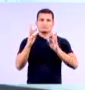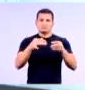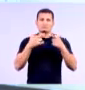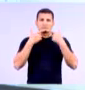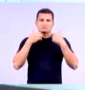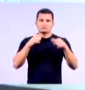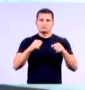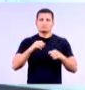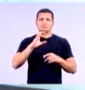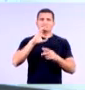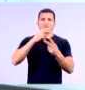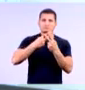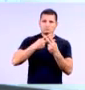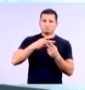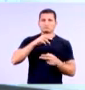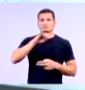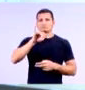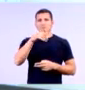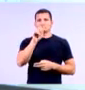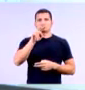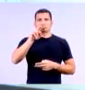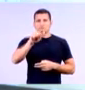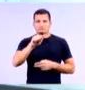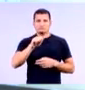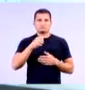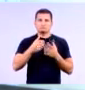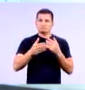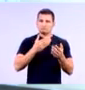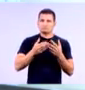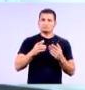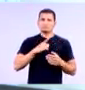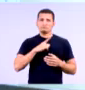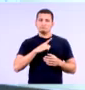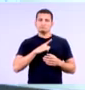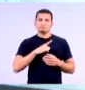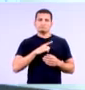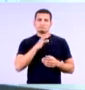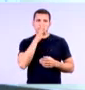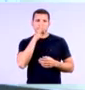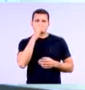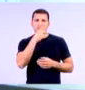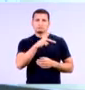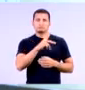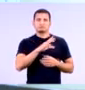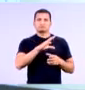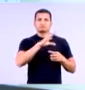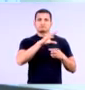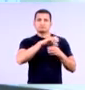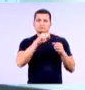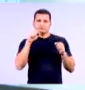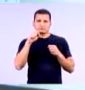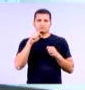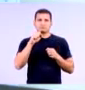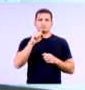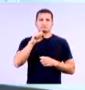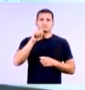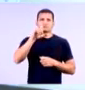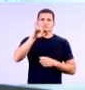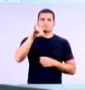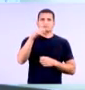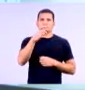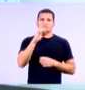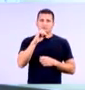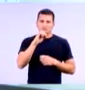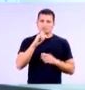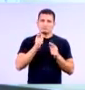os JavaScripts da vida aí, as linguagens da vida, ele tem um coletor automático de lixo. Então ele vai pesquisar todos os objetos que não